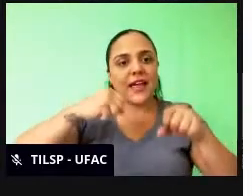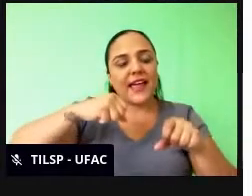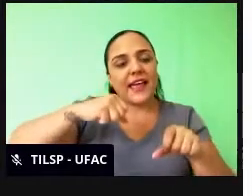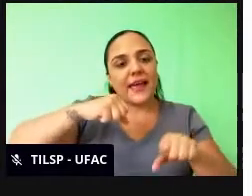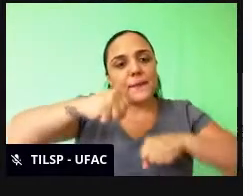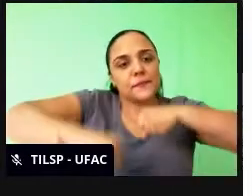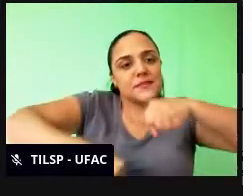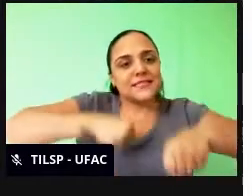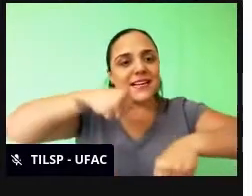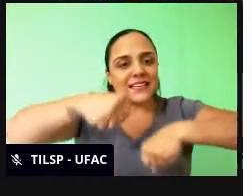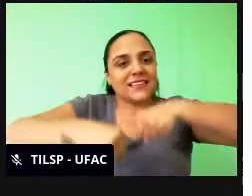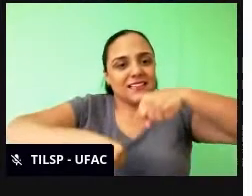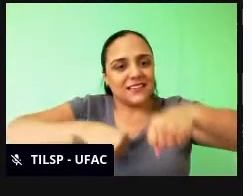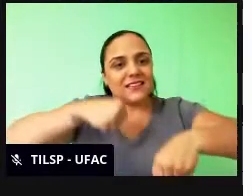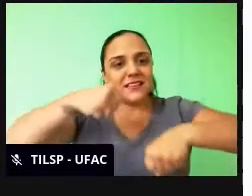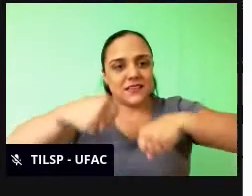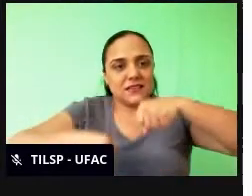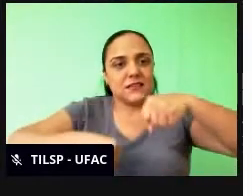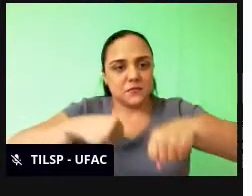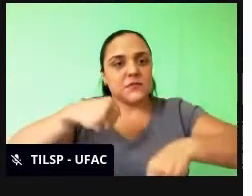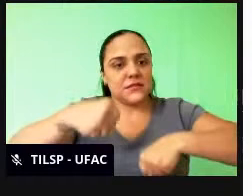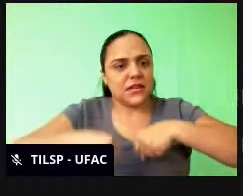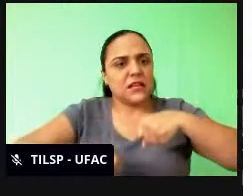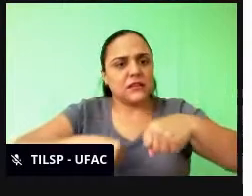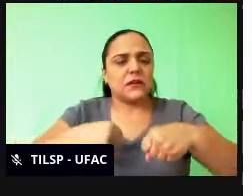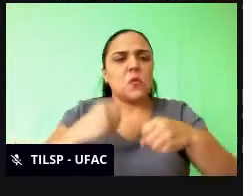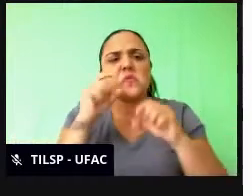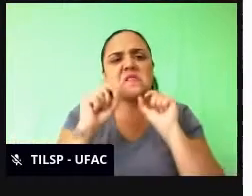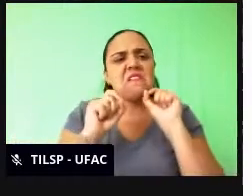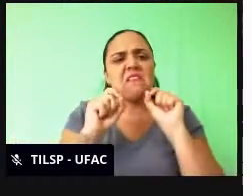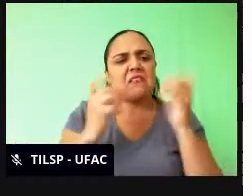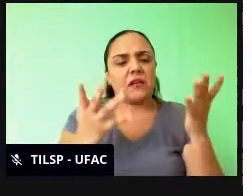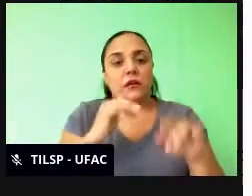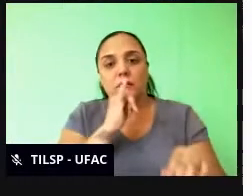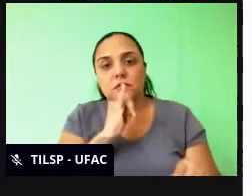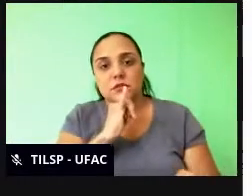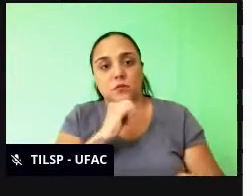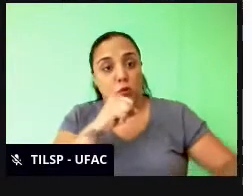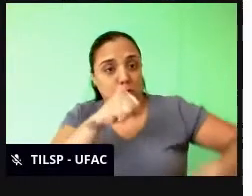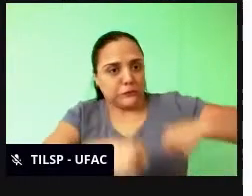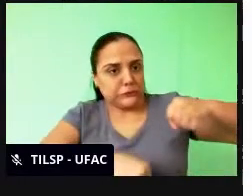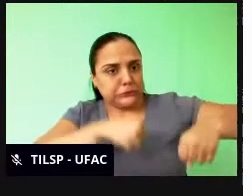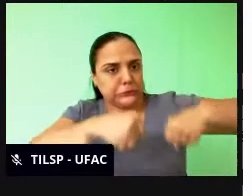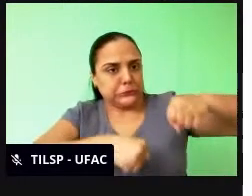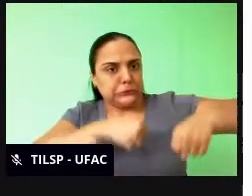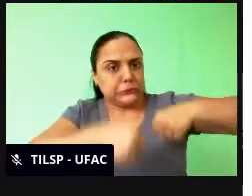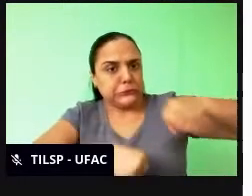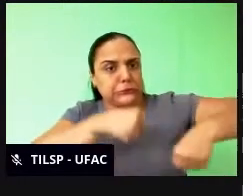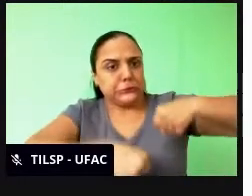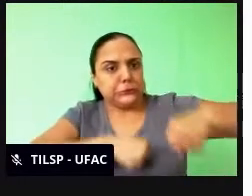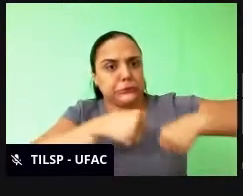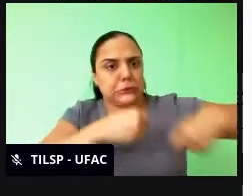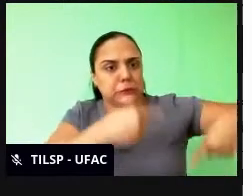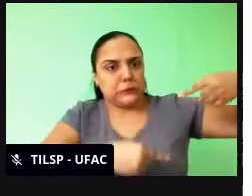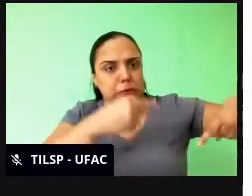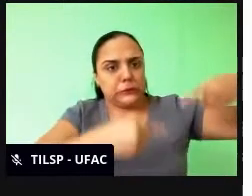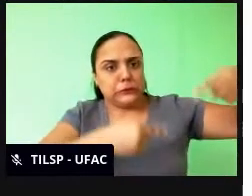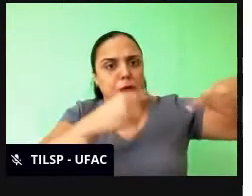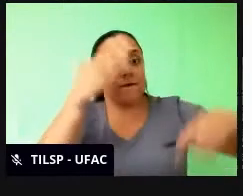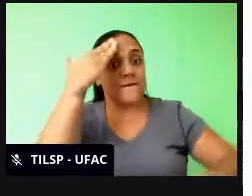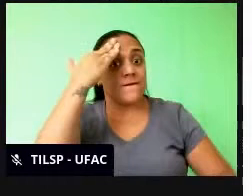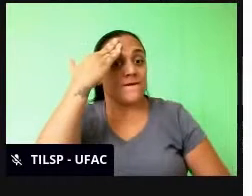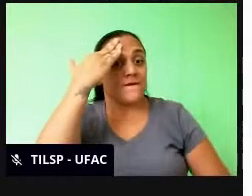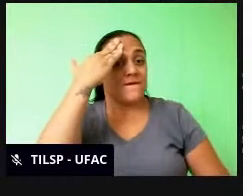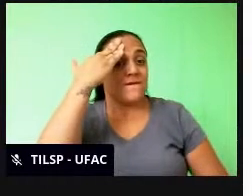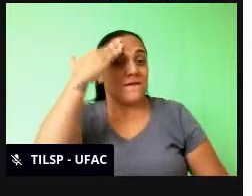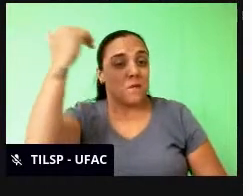deve ter ouvido falar do Tour de France. O que é isso, gente? É uma prova de ciclistas, né, que ela é muito famosa em